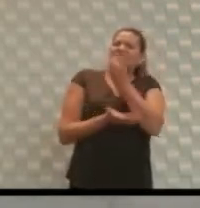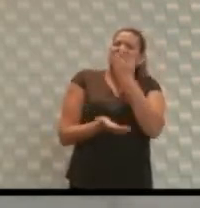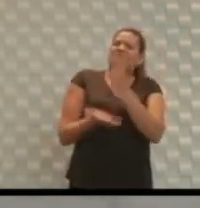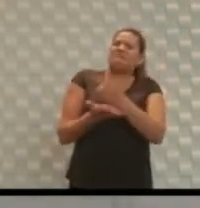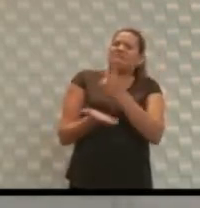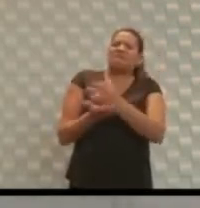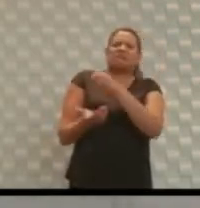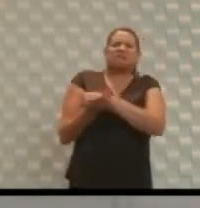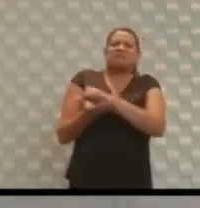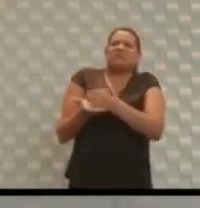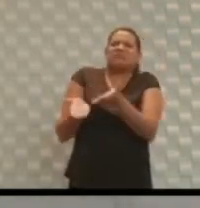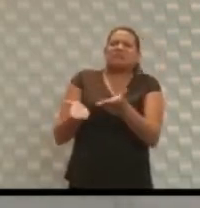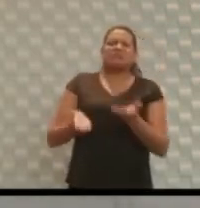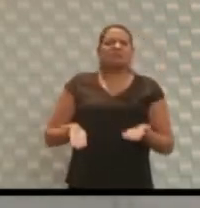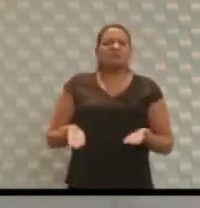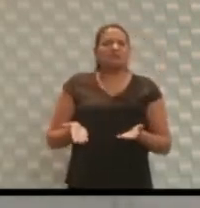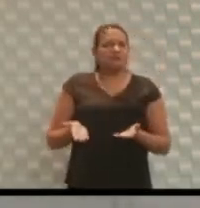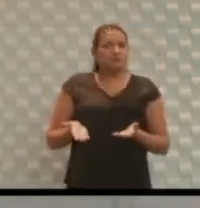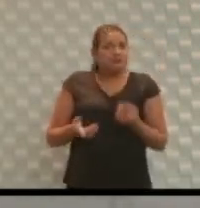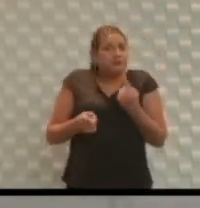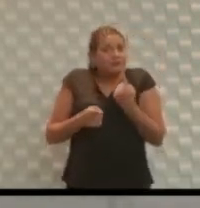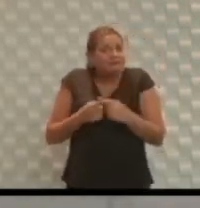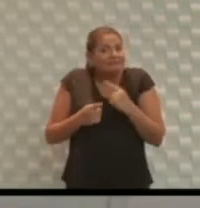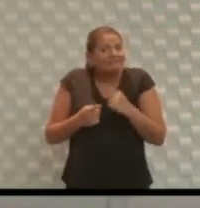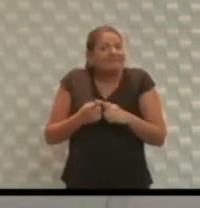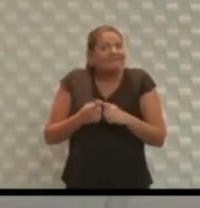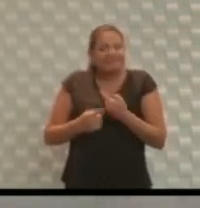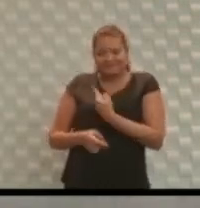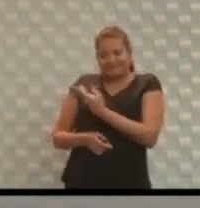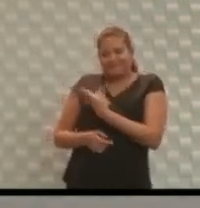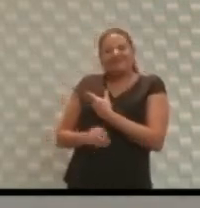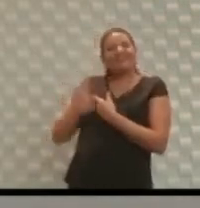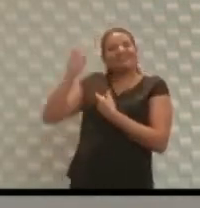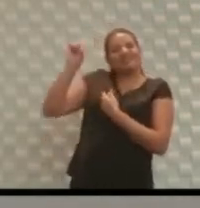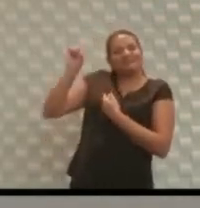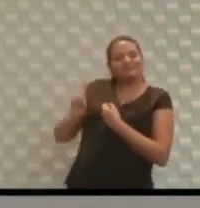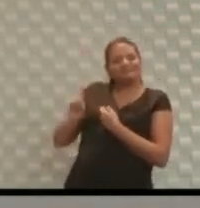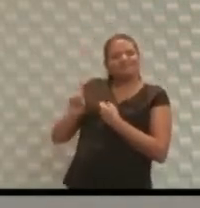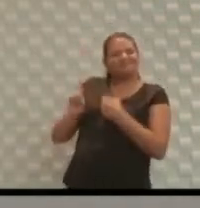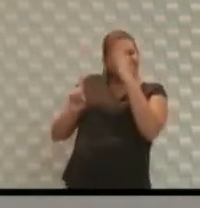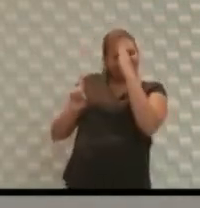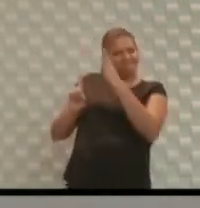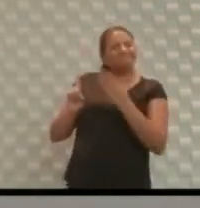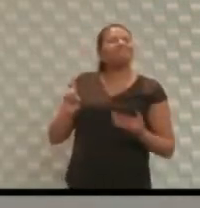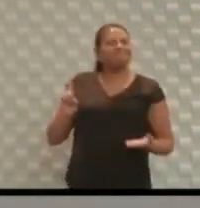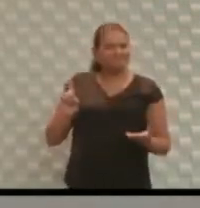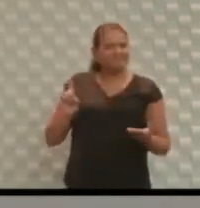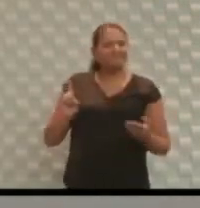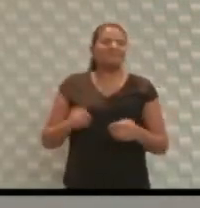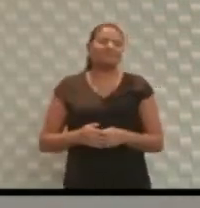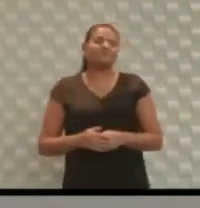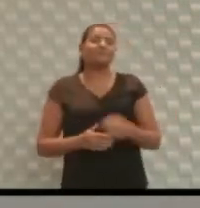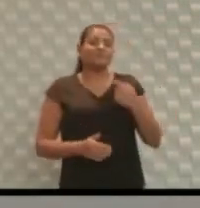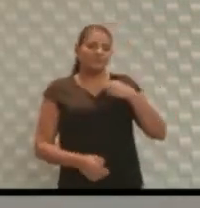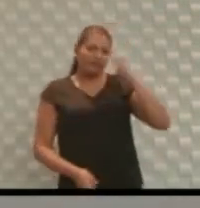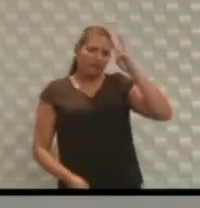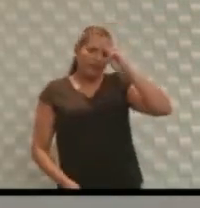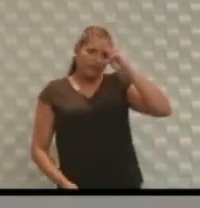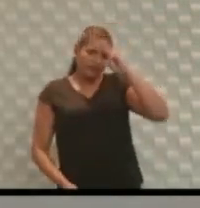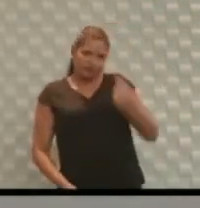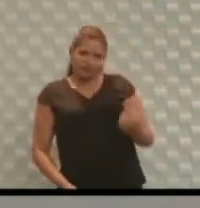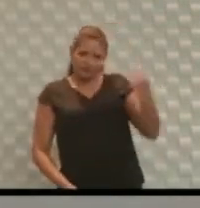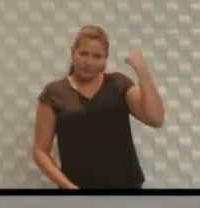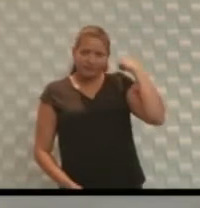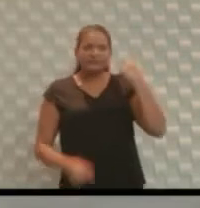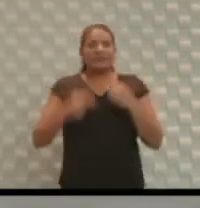Então, Deus faz aquilo bom, Deus faz tudo bom. Eu me lembro quando ele era deputado federal, que ele tinha que ficar